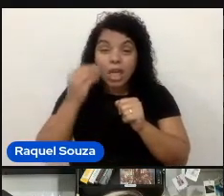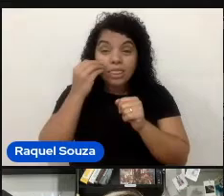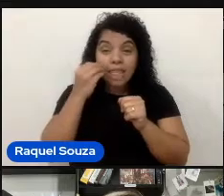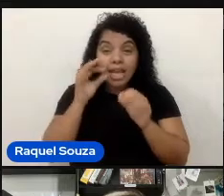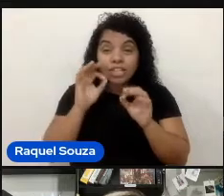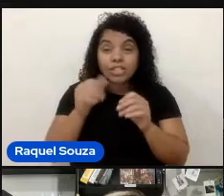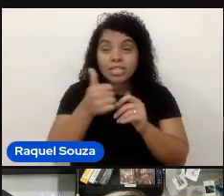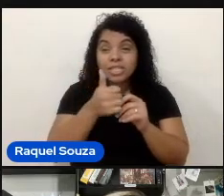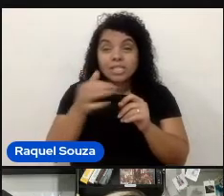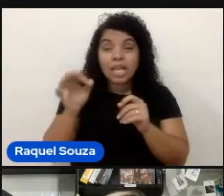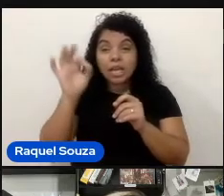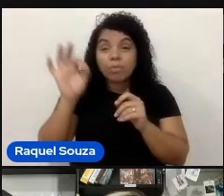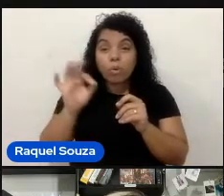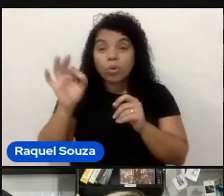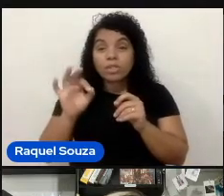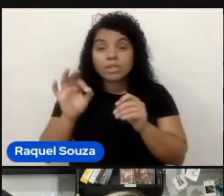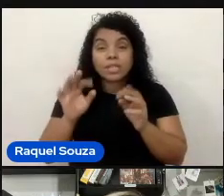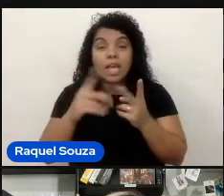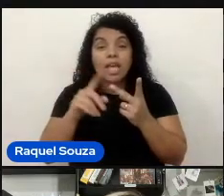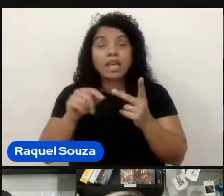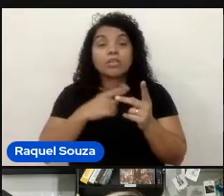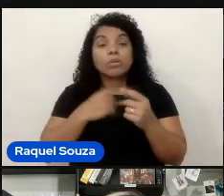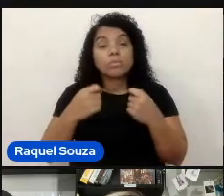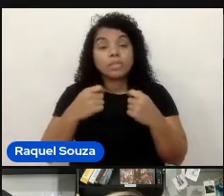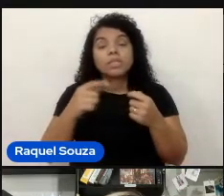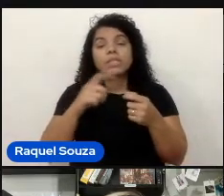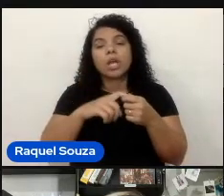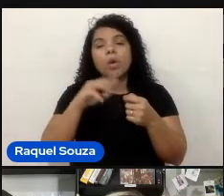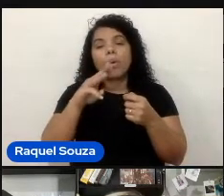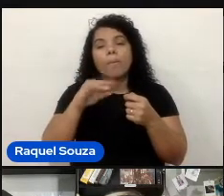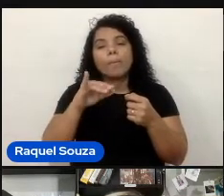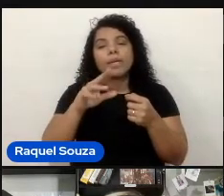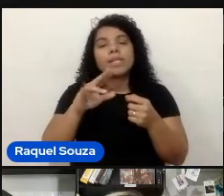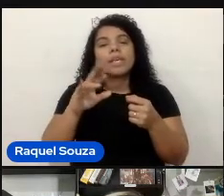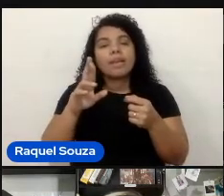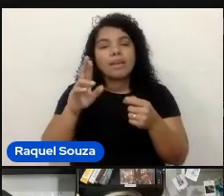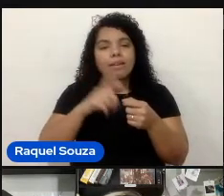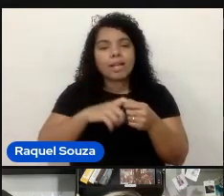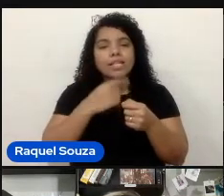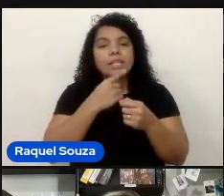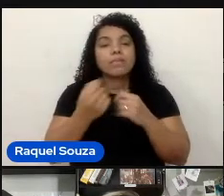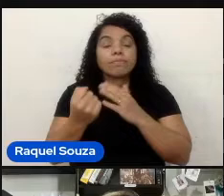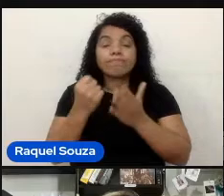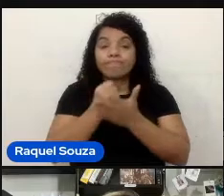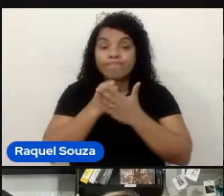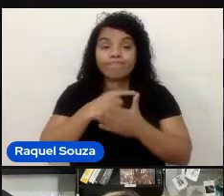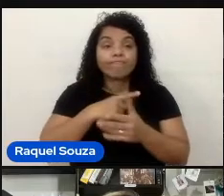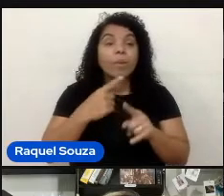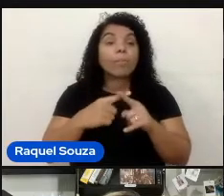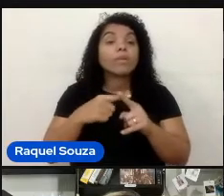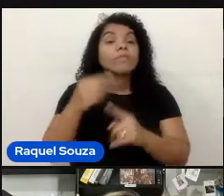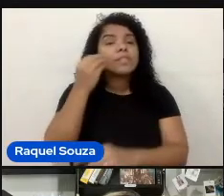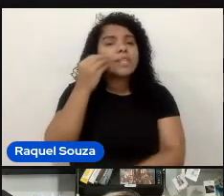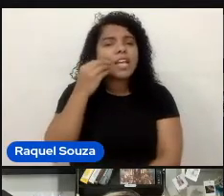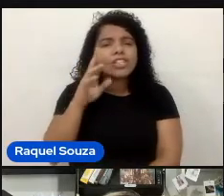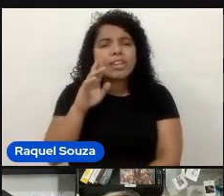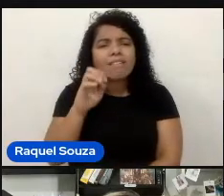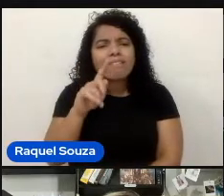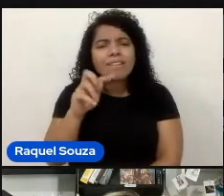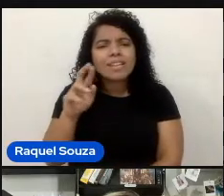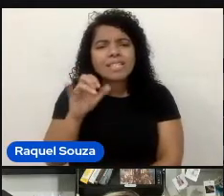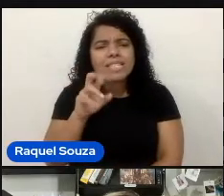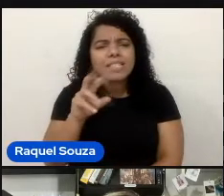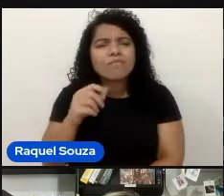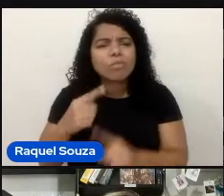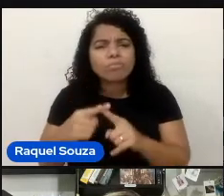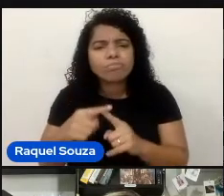Então, por isso que é muito importante ter um mini regressivo, ajuda muito, apoia muito. Mas por que a gente está falando de teste regressivo, né? Como a gente